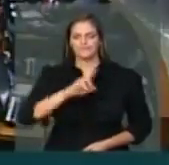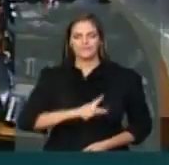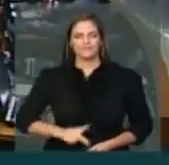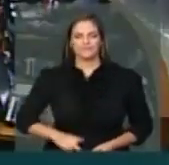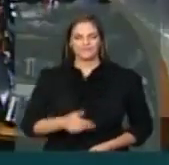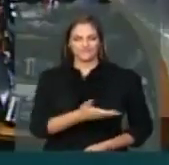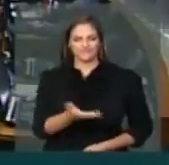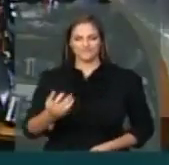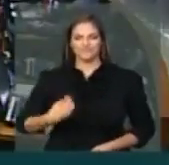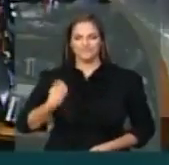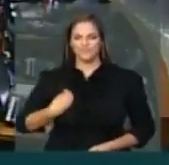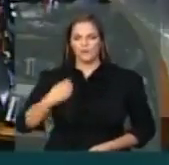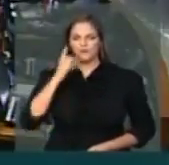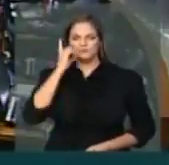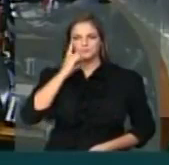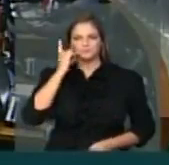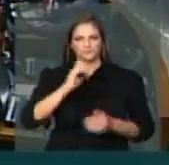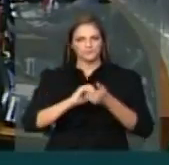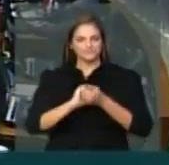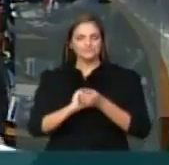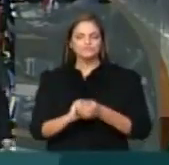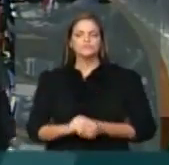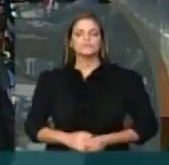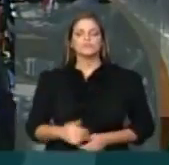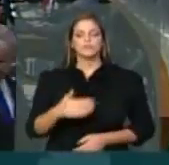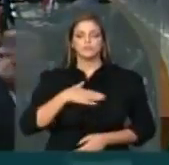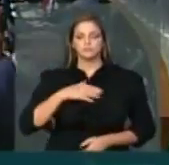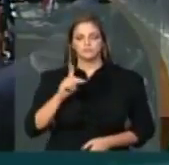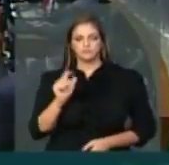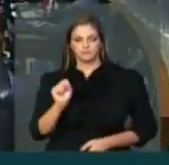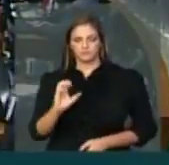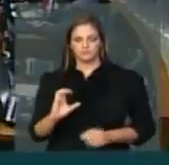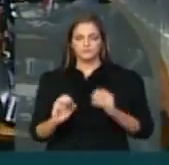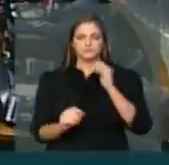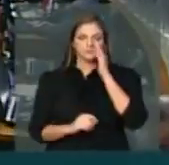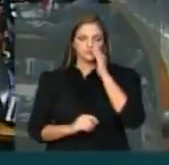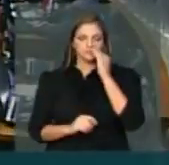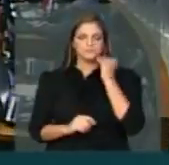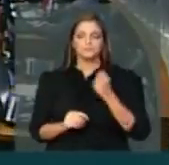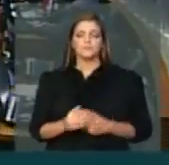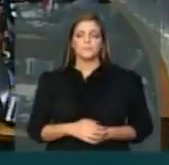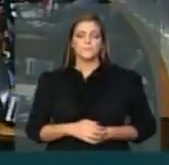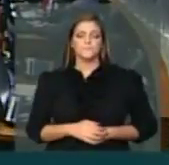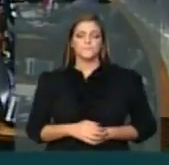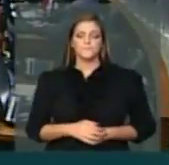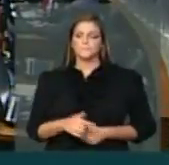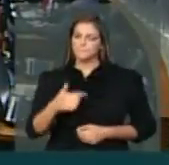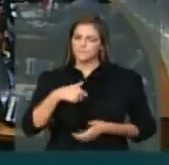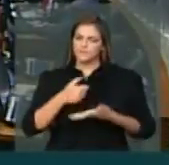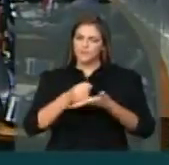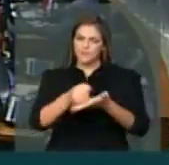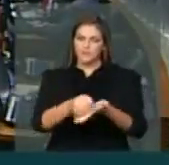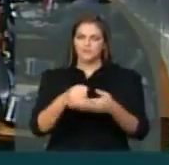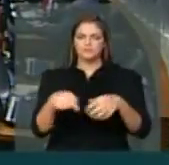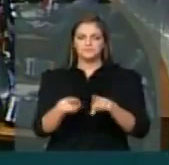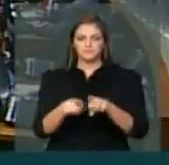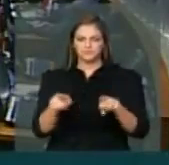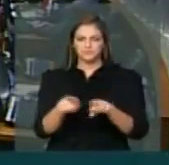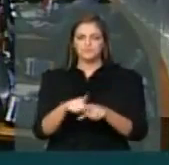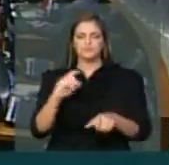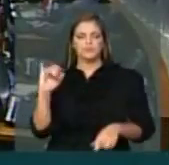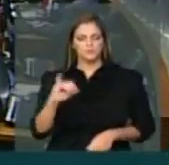senhoras e senhores deputados. Também o Partido Socialista Brasileiro traz a sua solidariedade